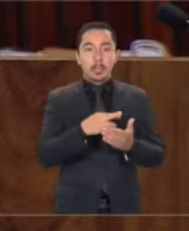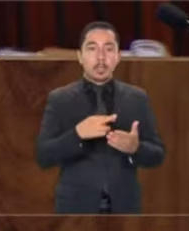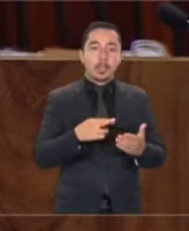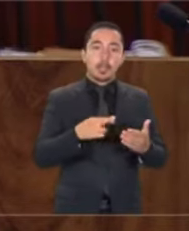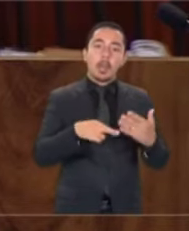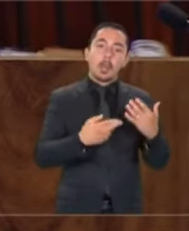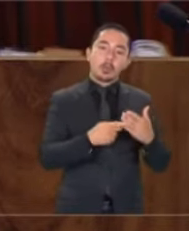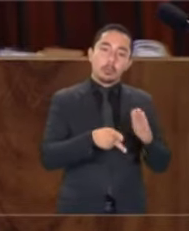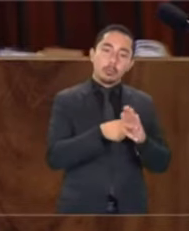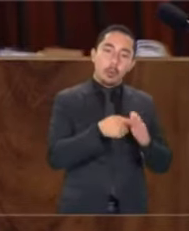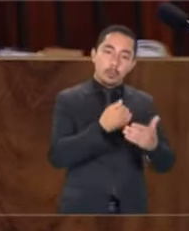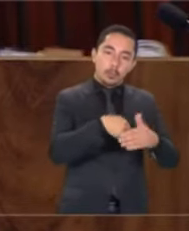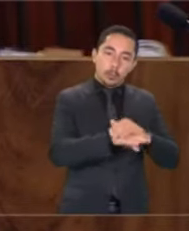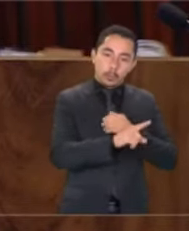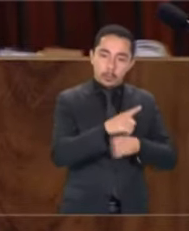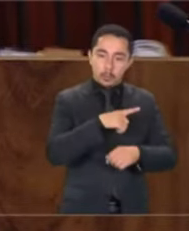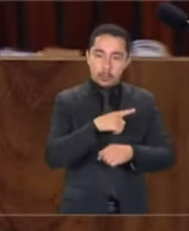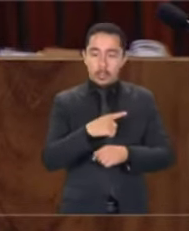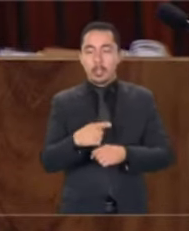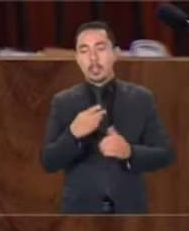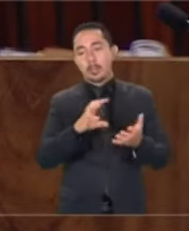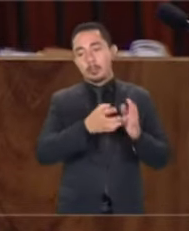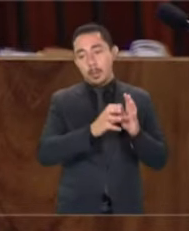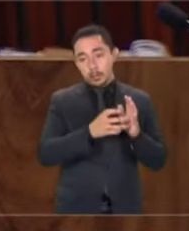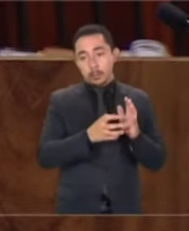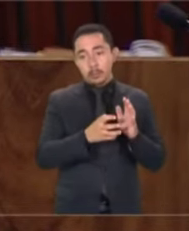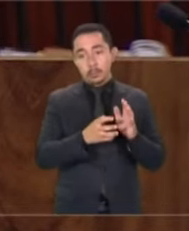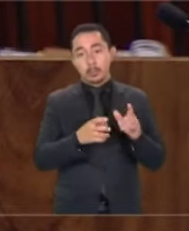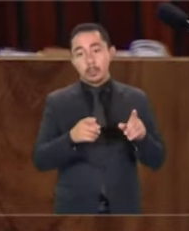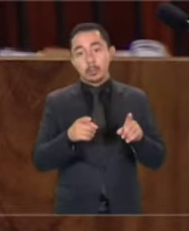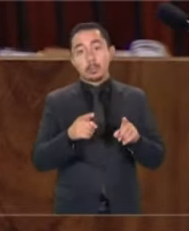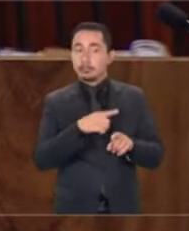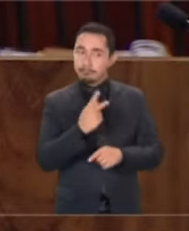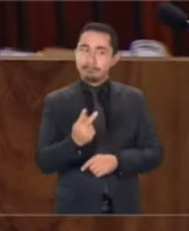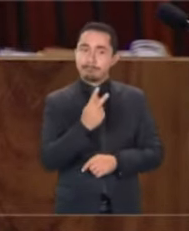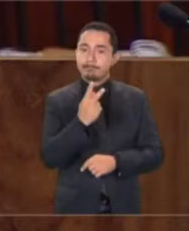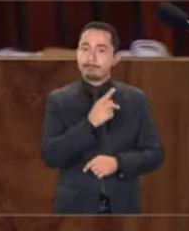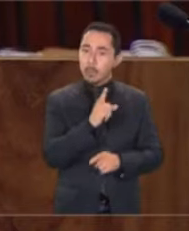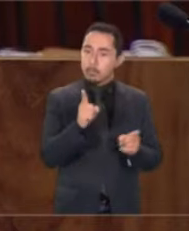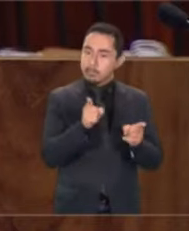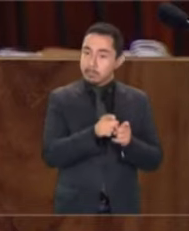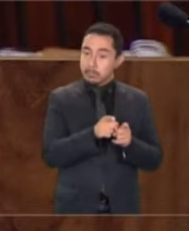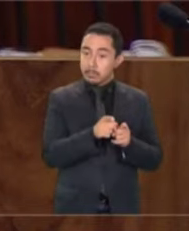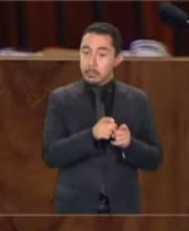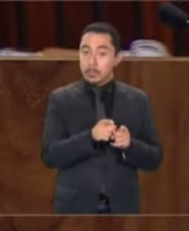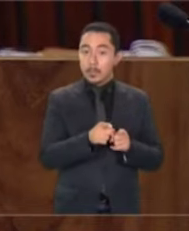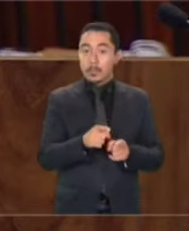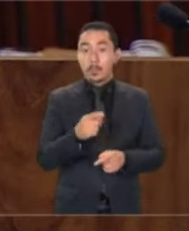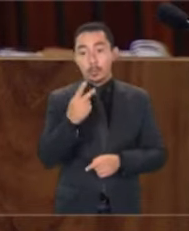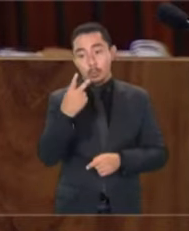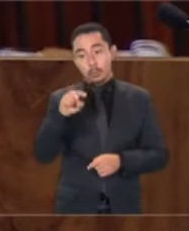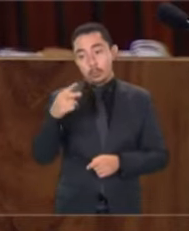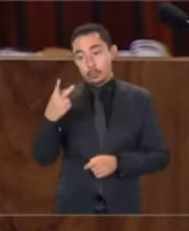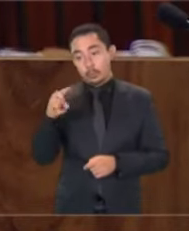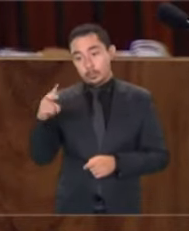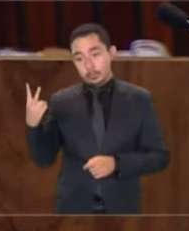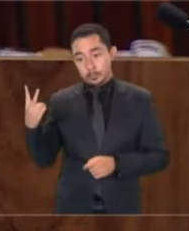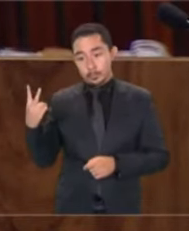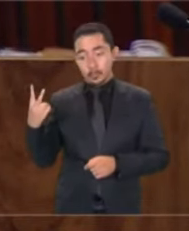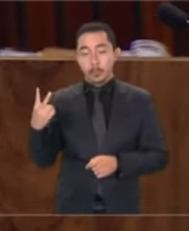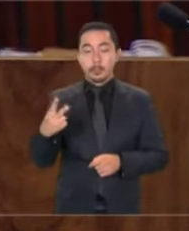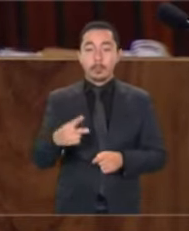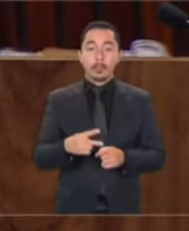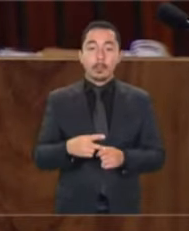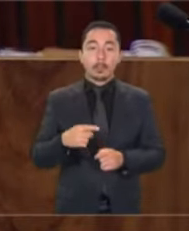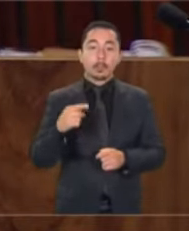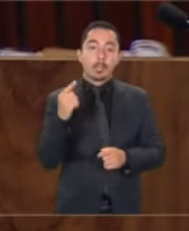de R$ 67,85, valor bastante reduzido. 2.2.2, diante das informações